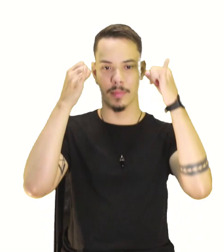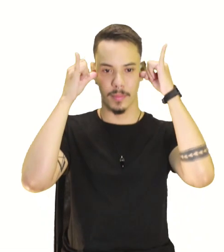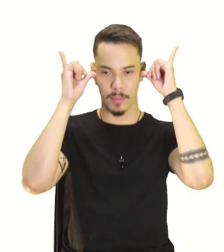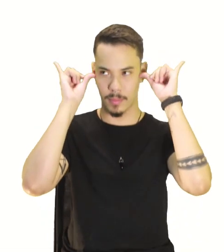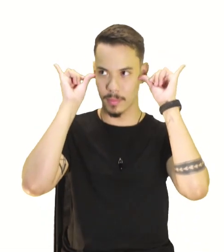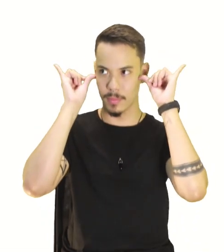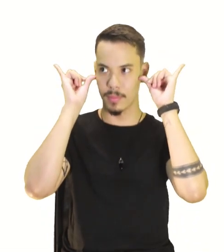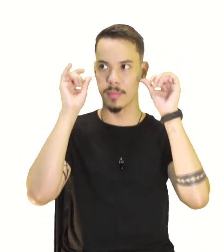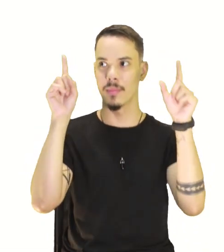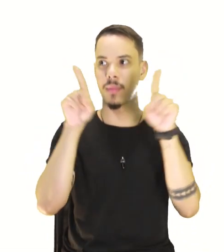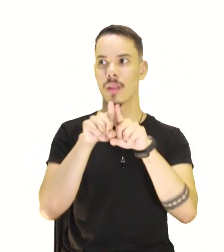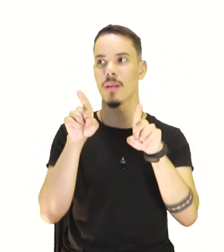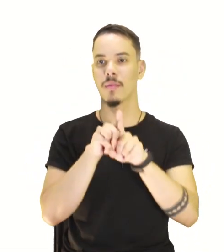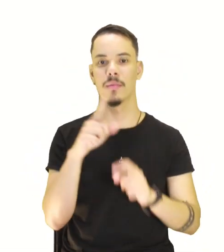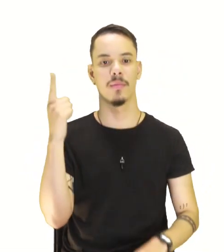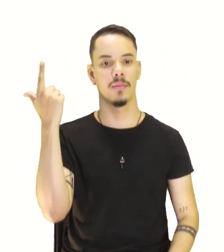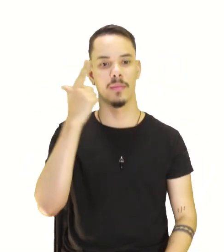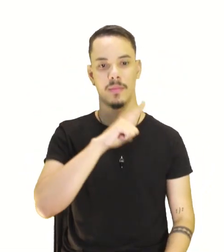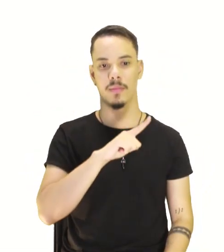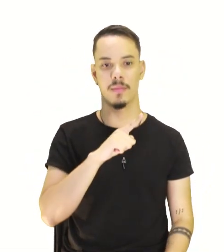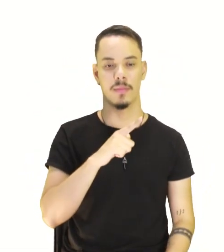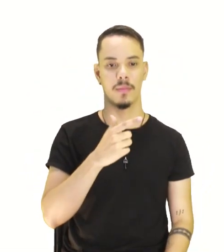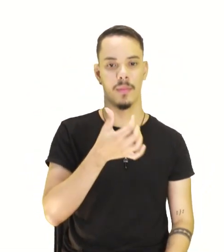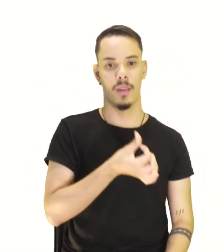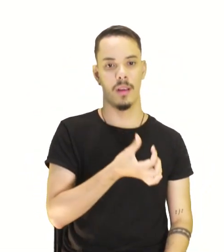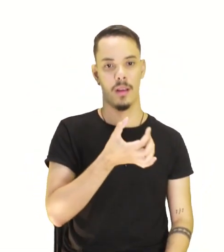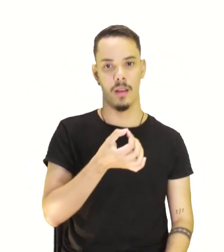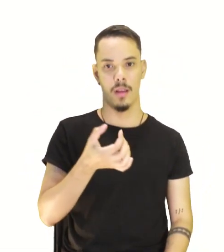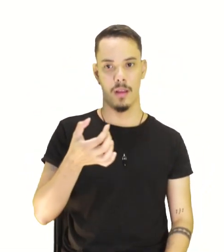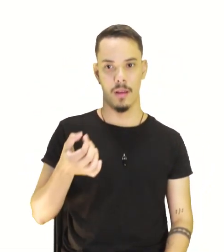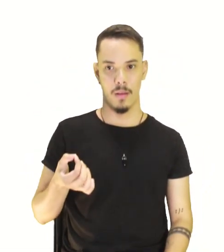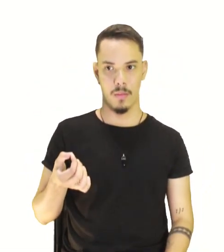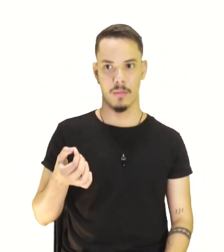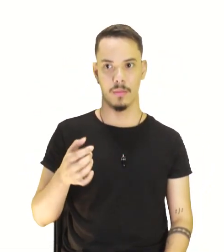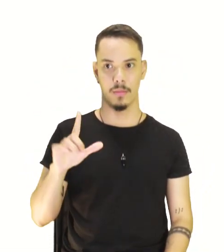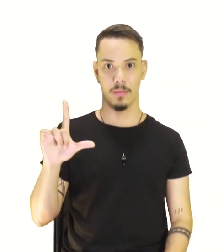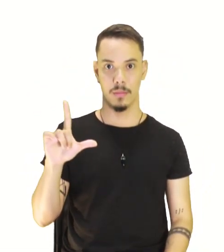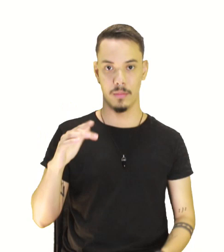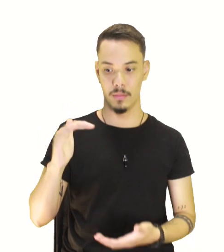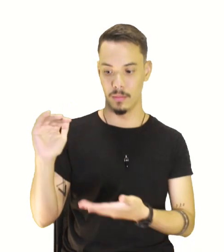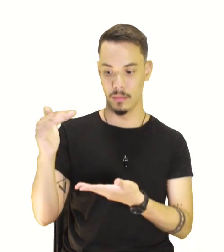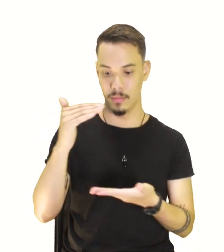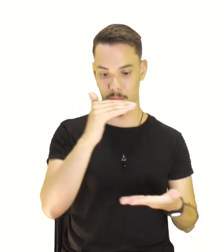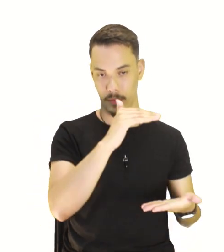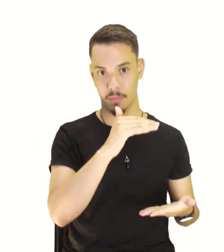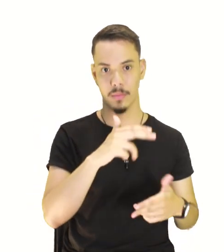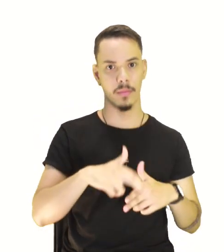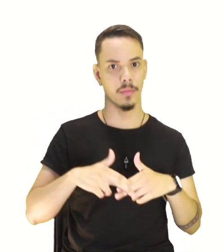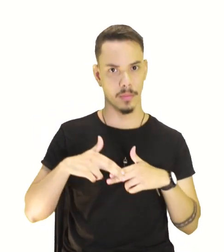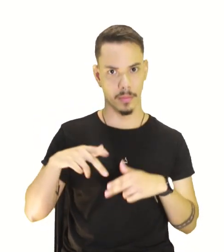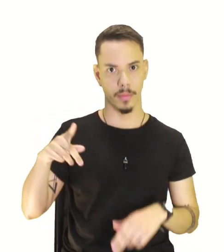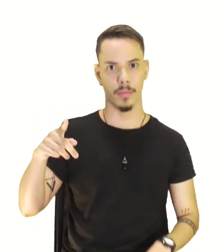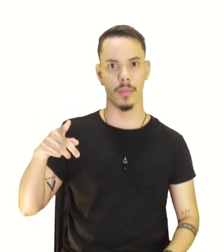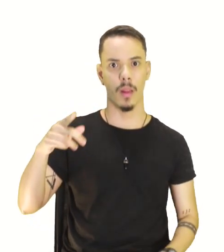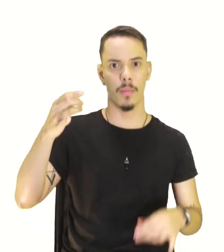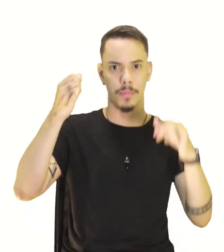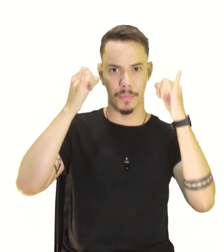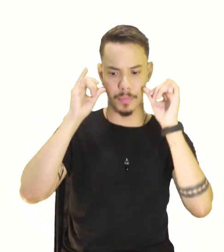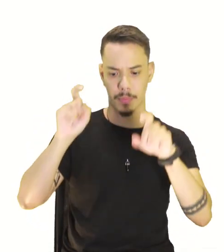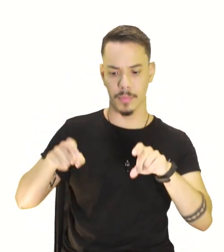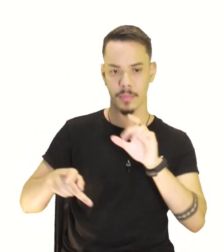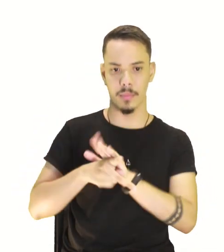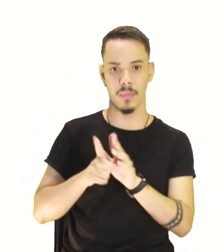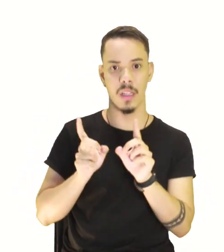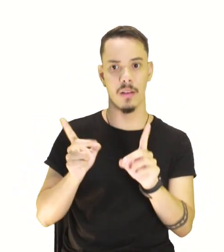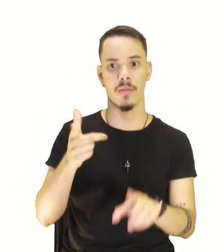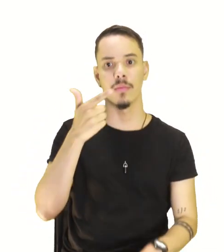colocada para uma produção de 600 litros de leite. Então quer dizer que aqueles fazendeiros que costumam vender queijo,